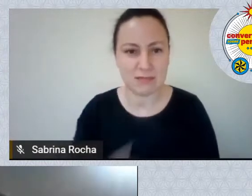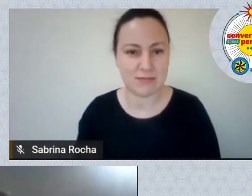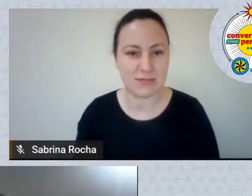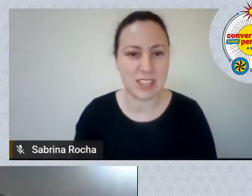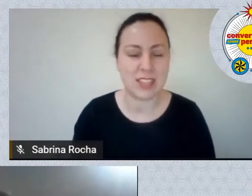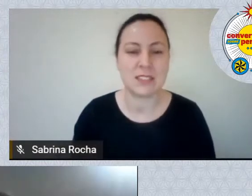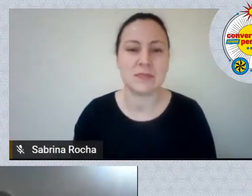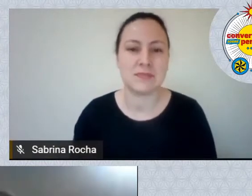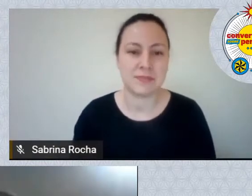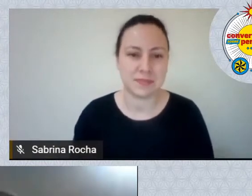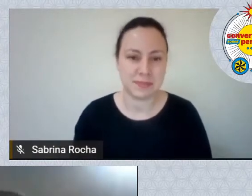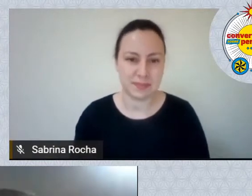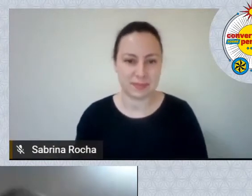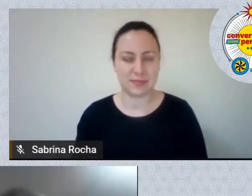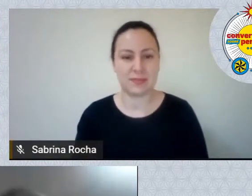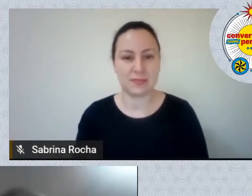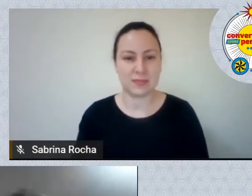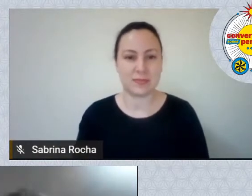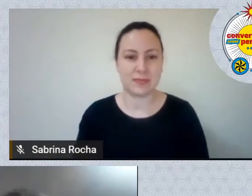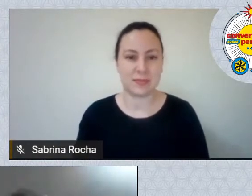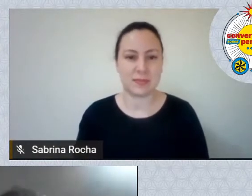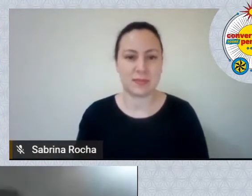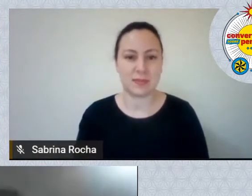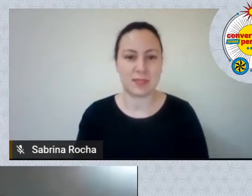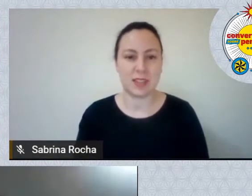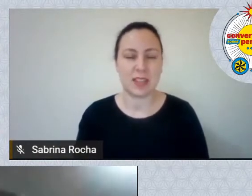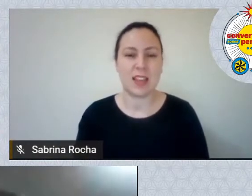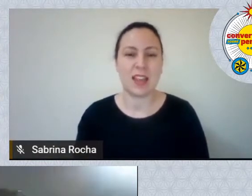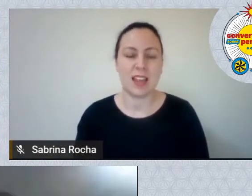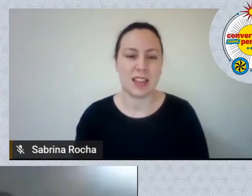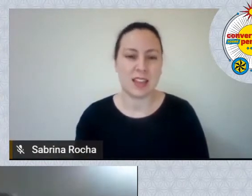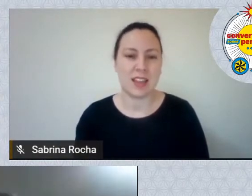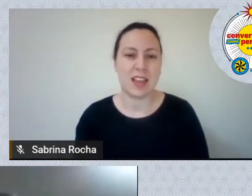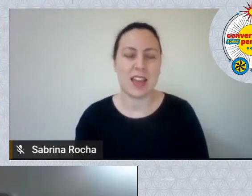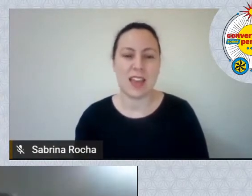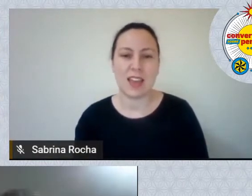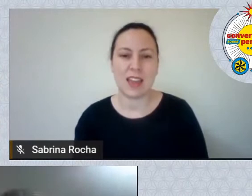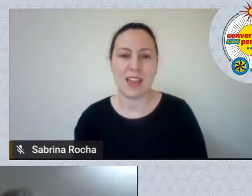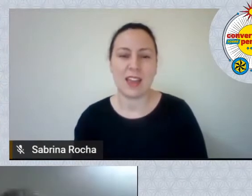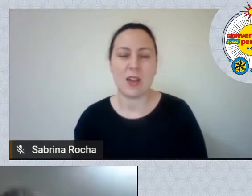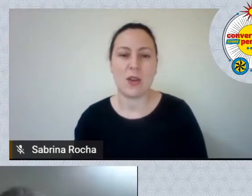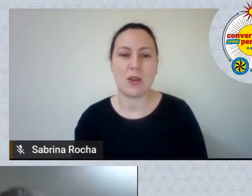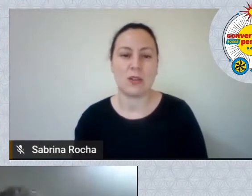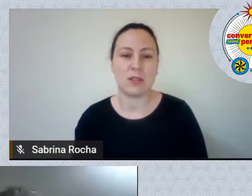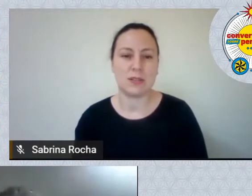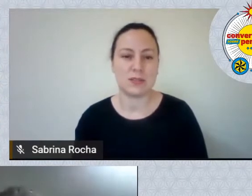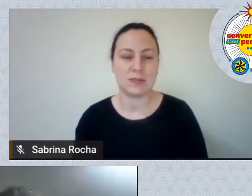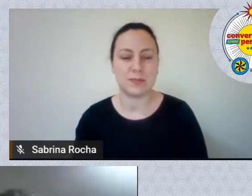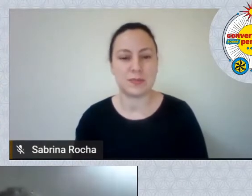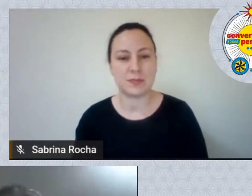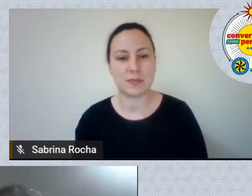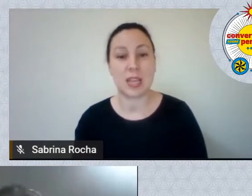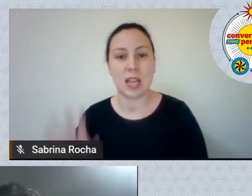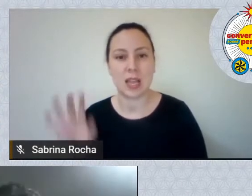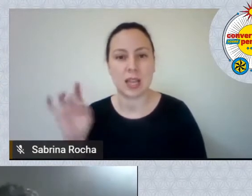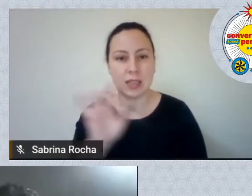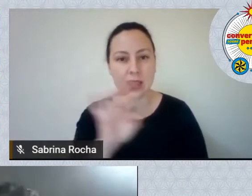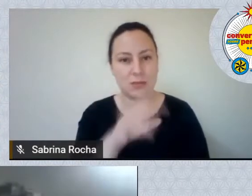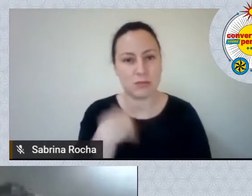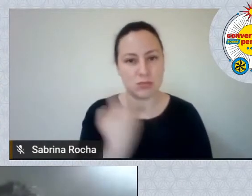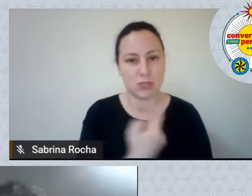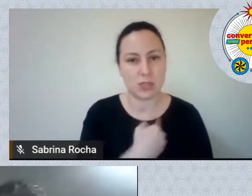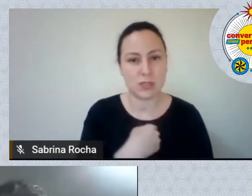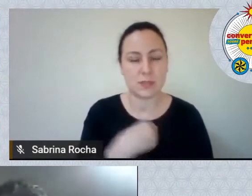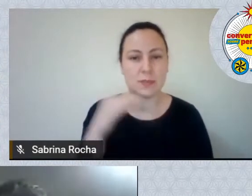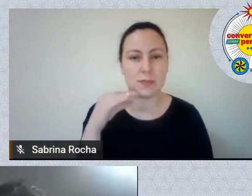no Modorrento Jornal, Peter Pike e o Homem-Aranha. Cada um de nós se vê